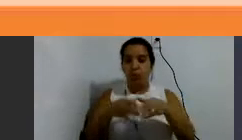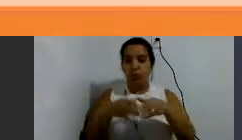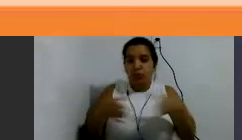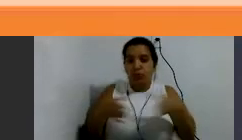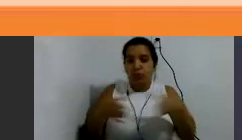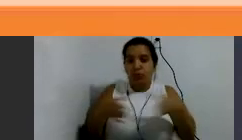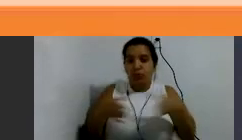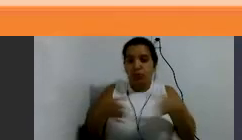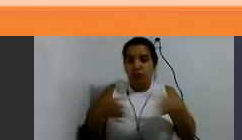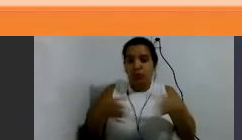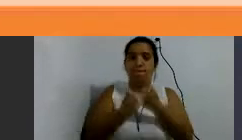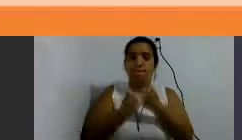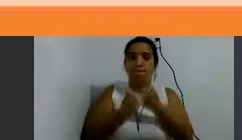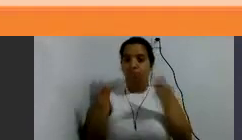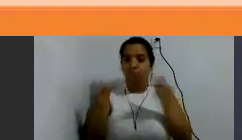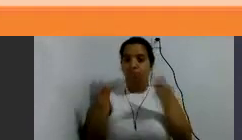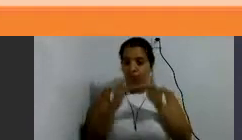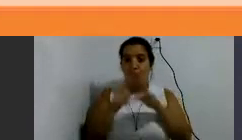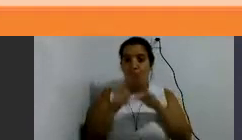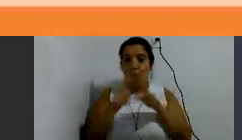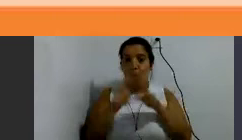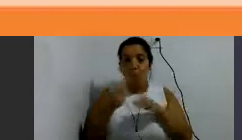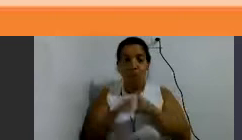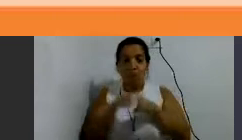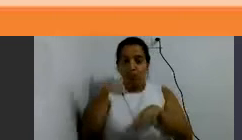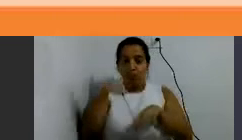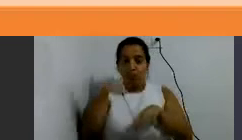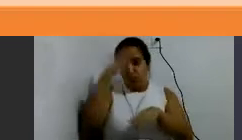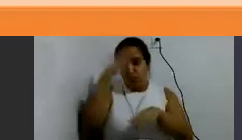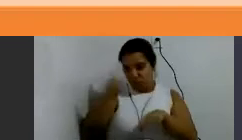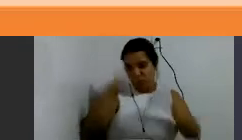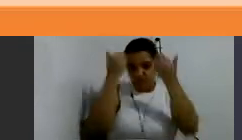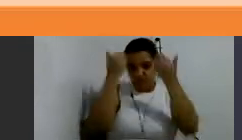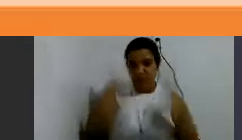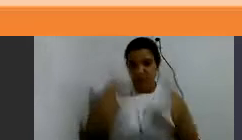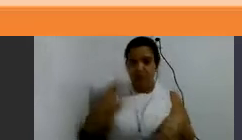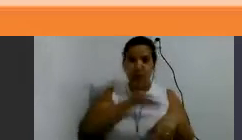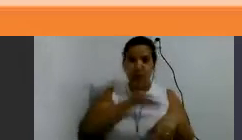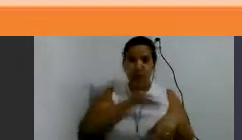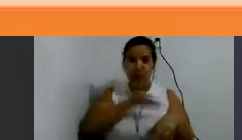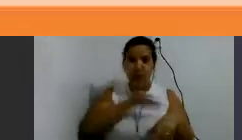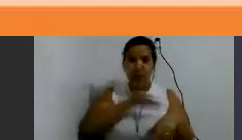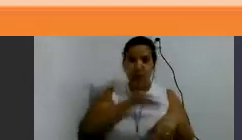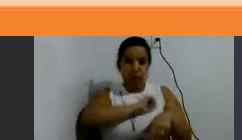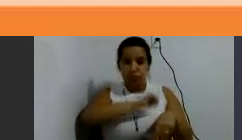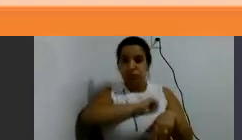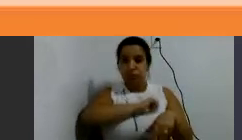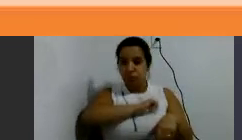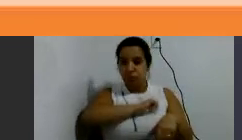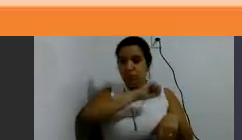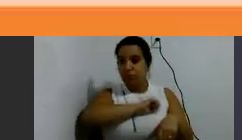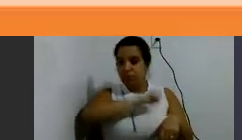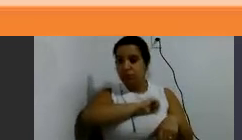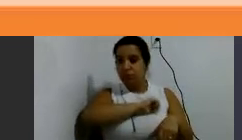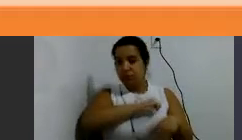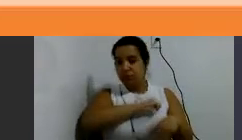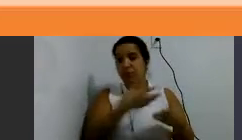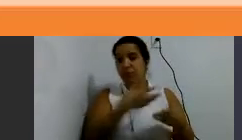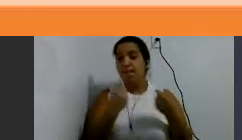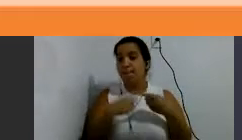local da infecção, ou até mesmo generalizado. Taquicardia, porque na fase aguda a gente